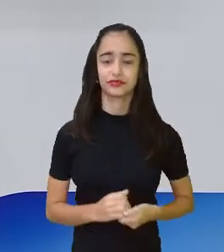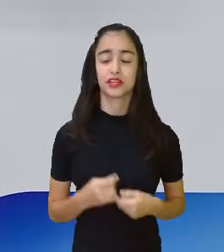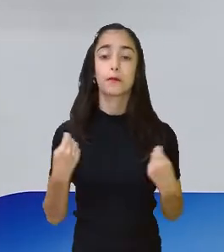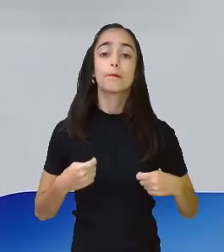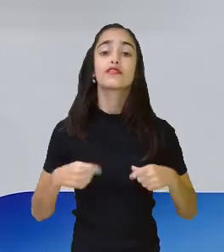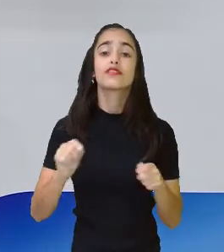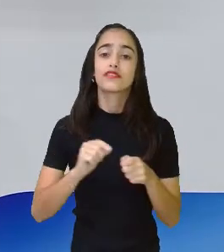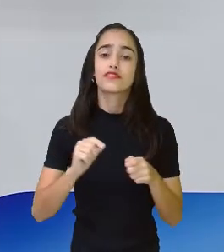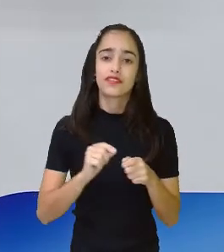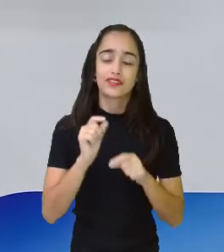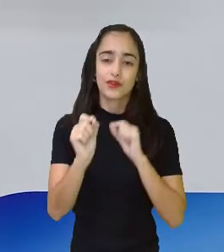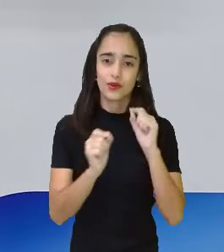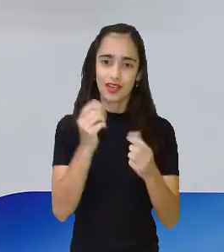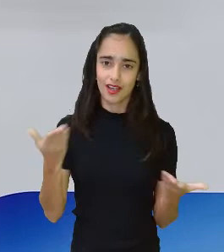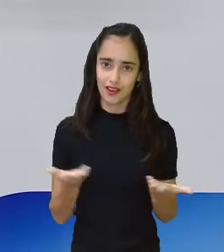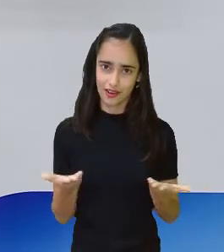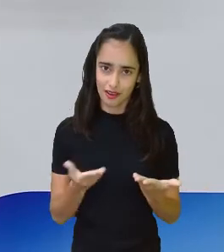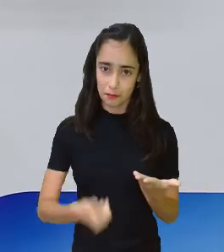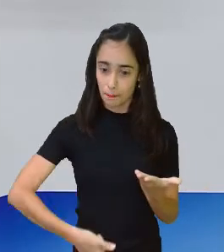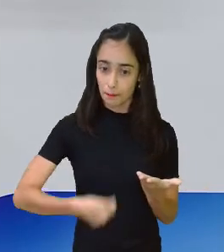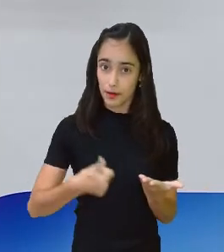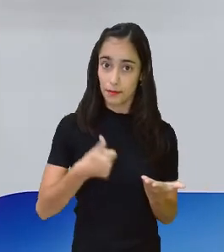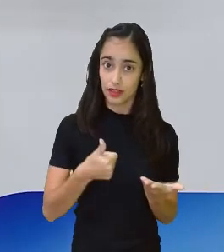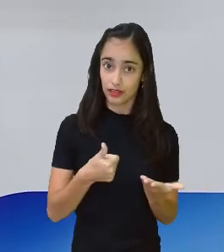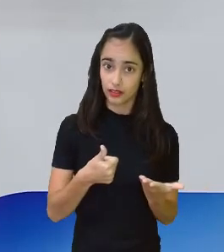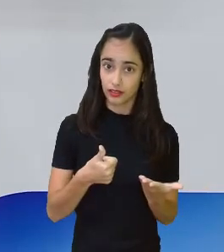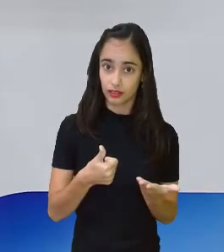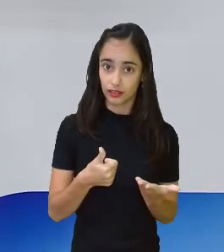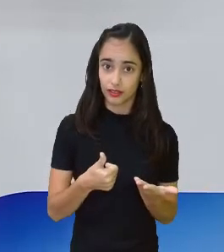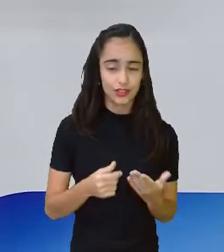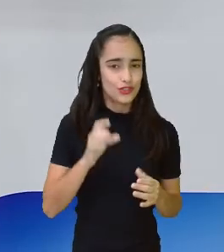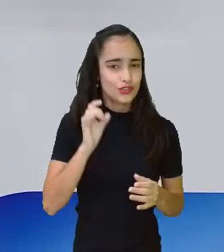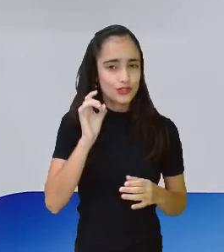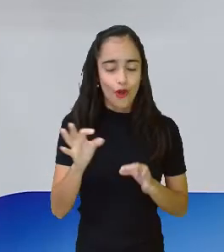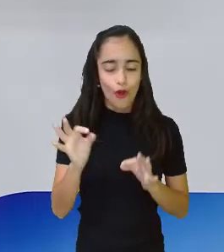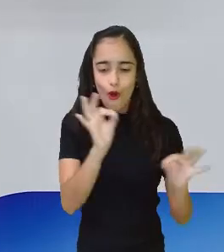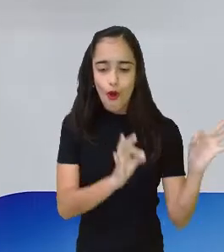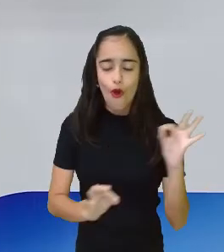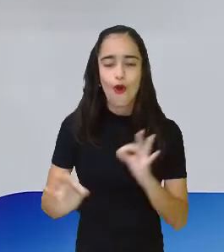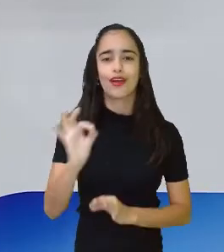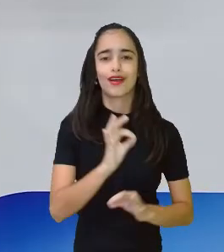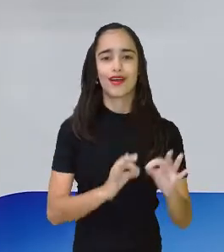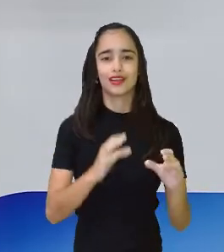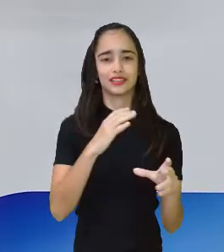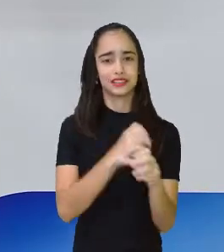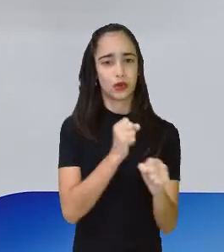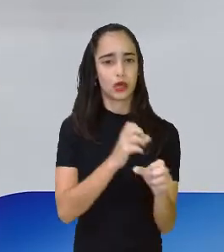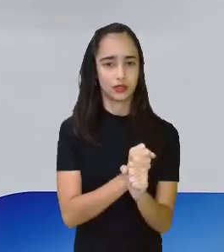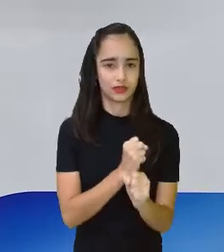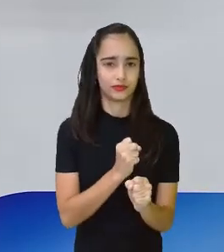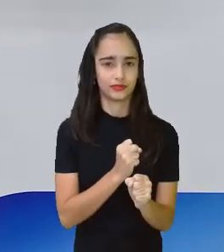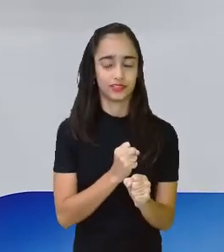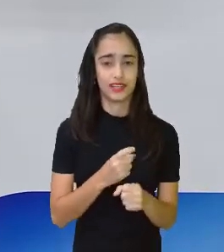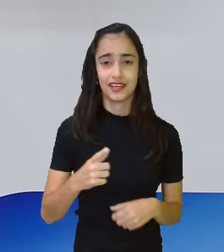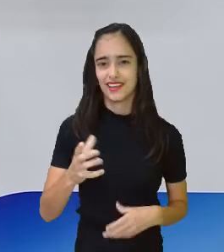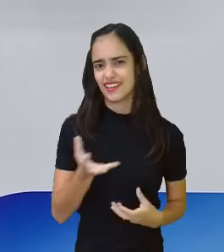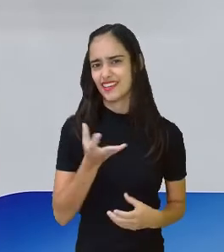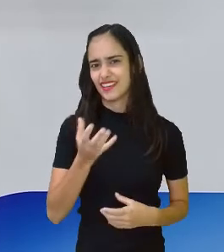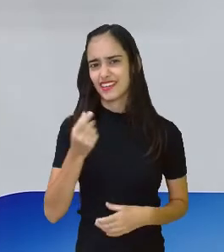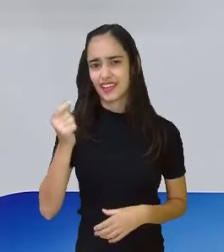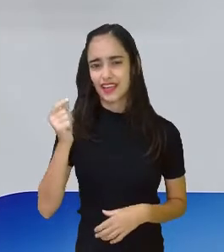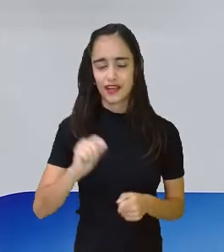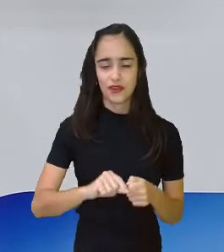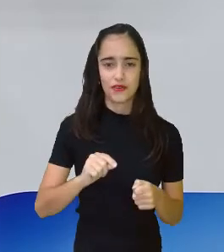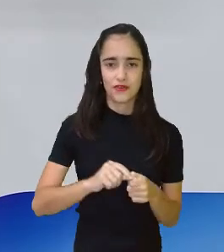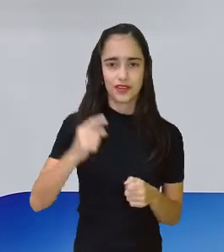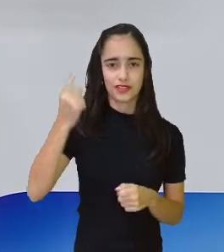fazer, professora, primeiro? Faz a estrutura da continha. Não, eu quero resolver de cabeça. Deixa para